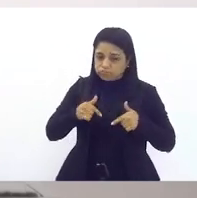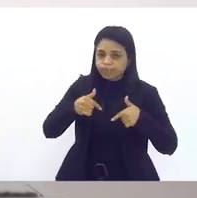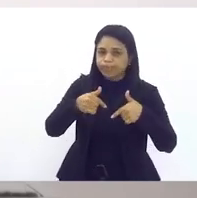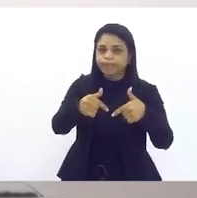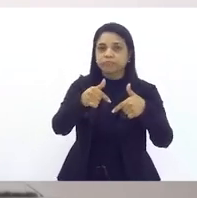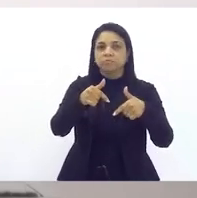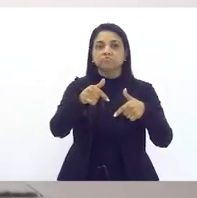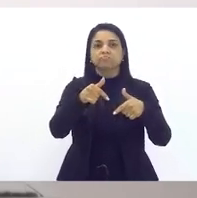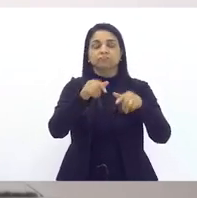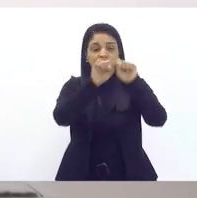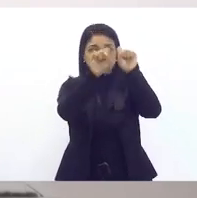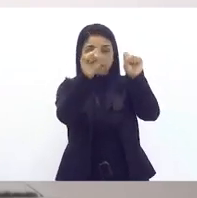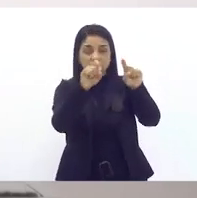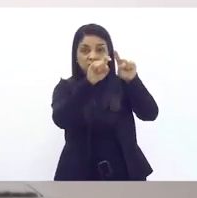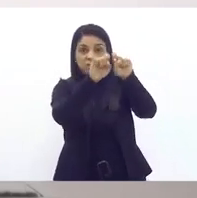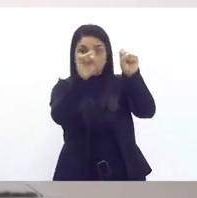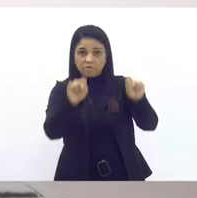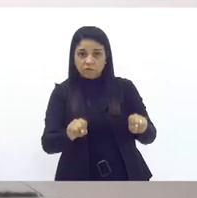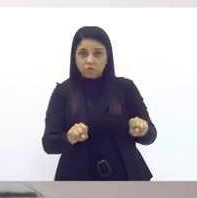servidor público